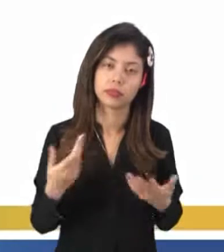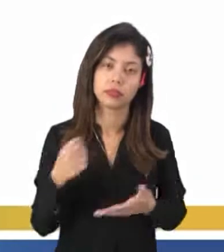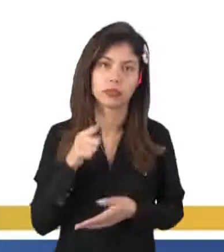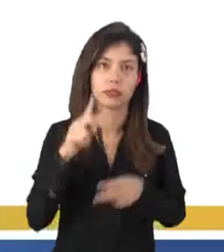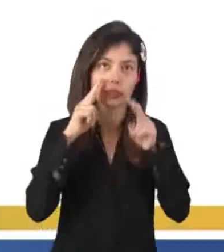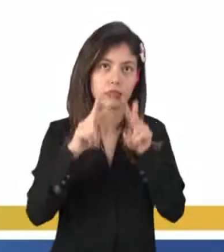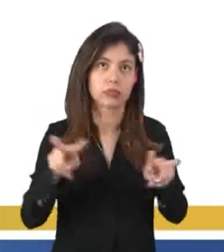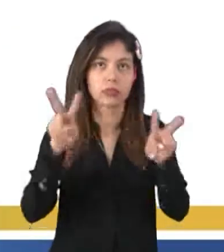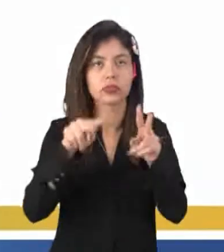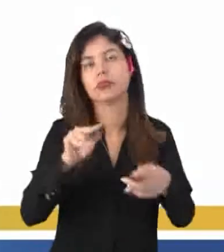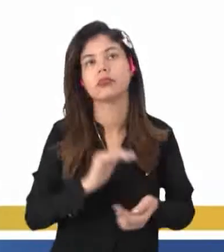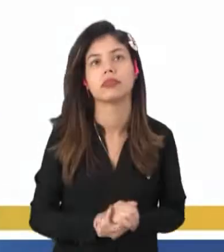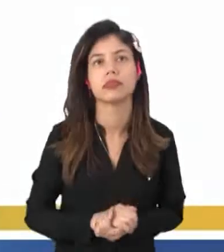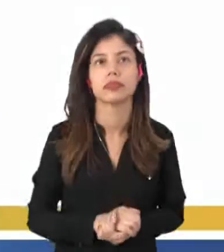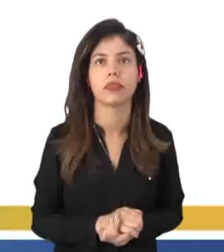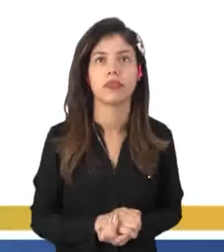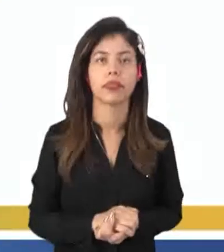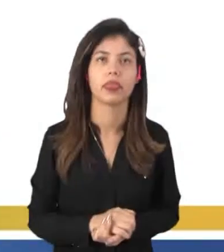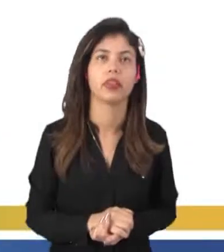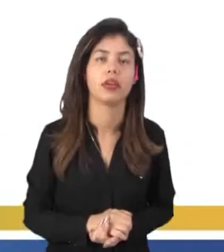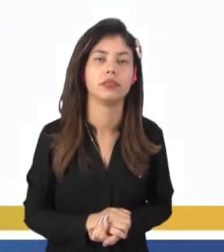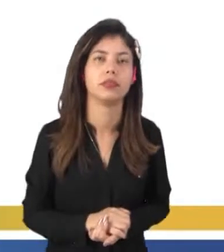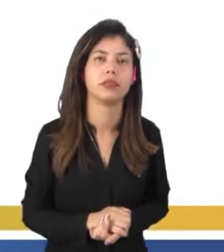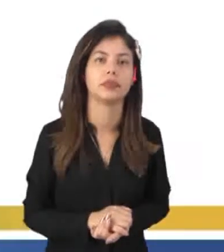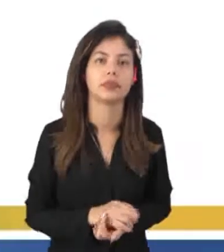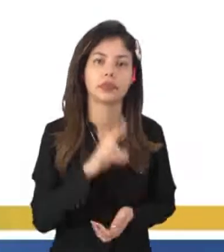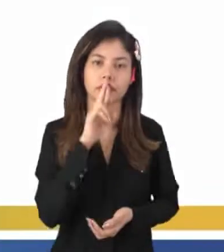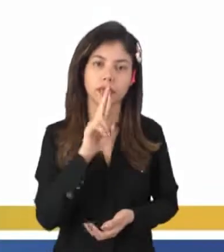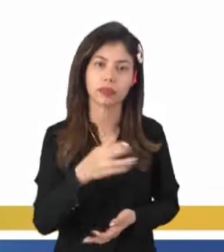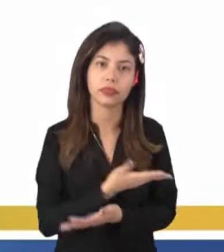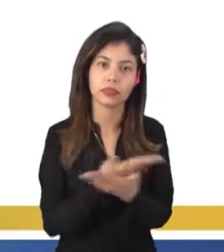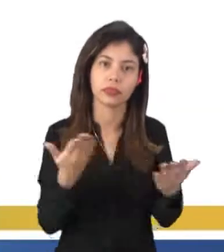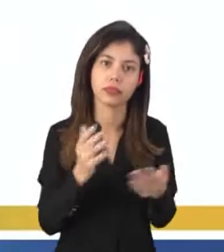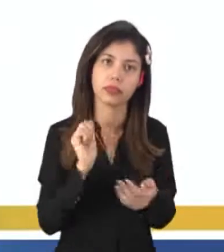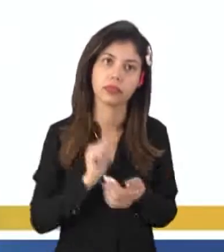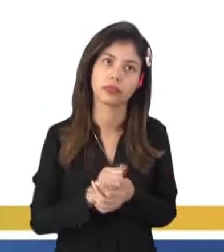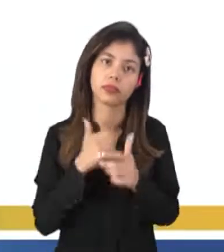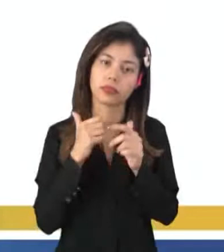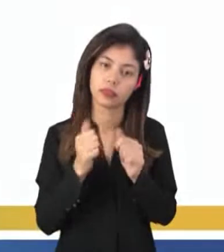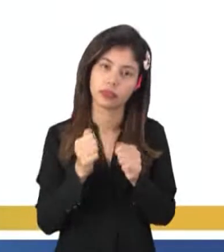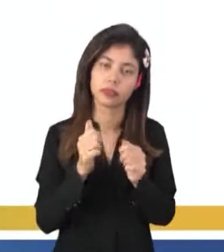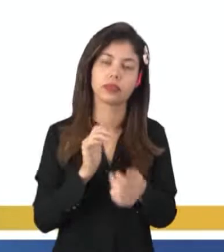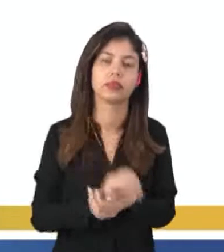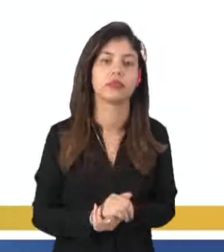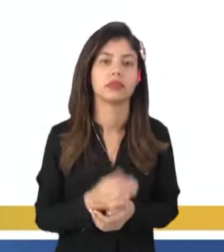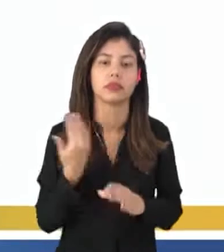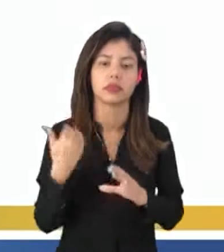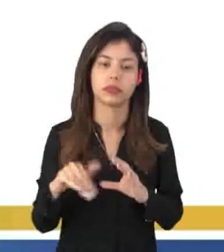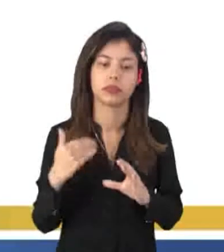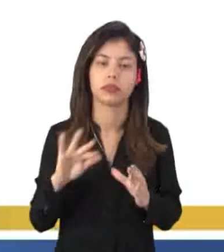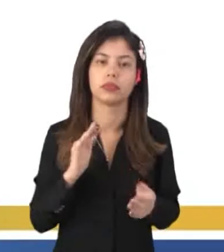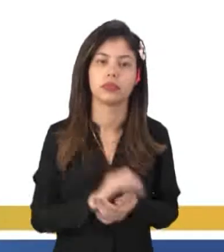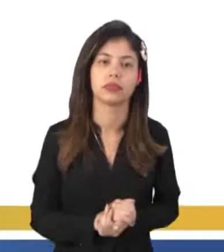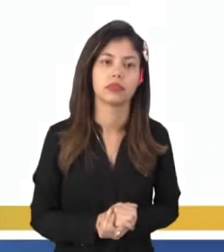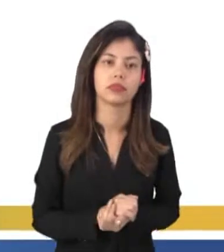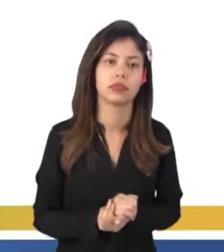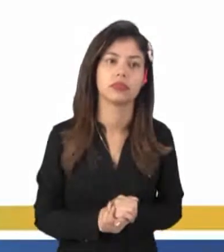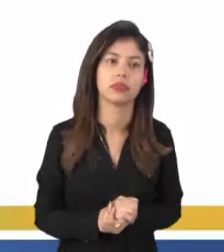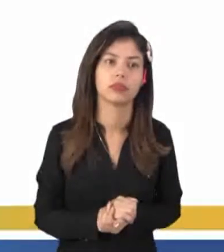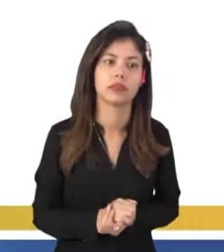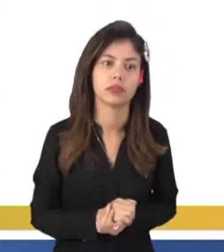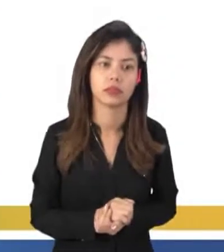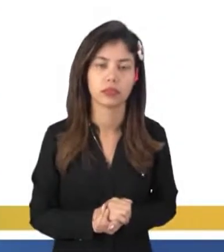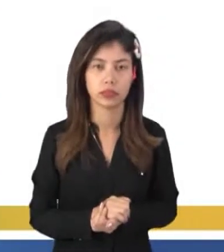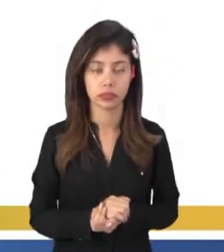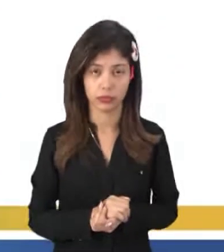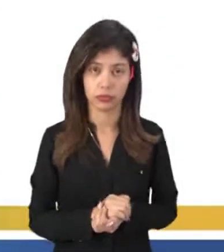você visualiza e eu vou estar passando para vocês a resposta. Você vai printar, se você puder enviar para mim, né? Você que é aluno do Berta